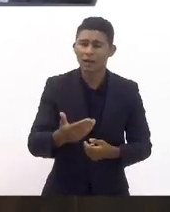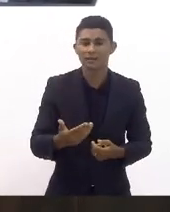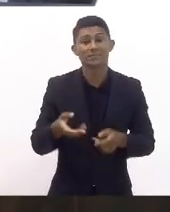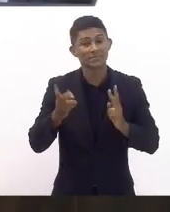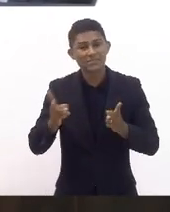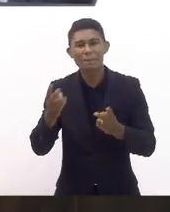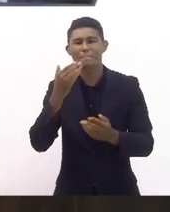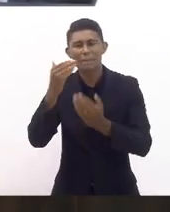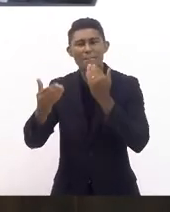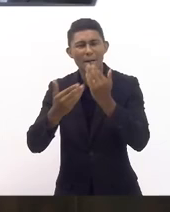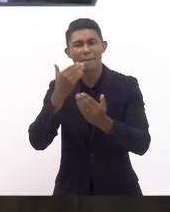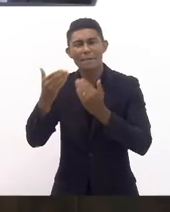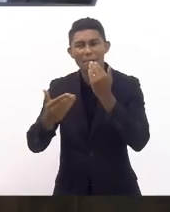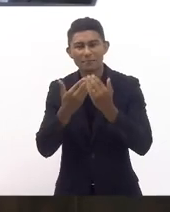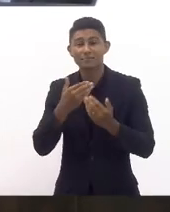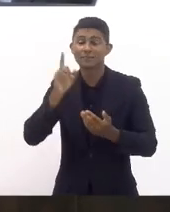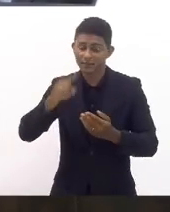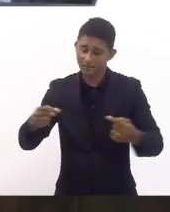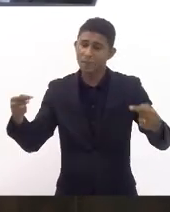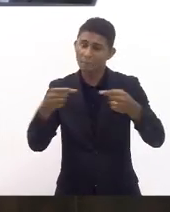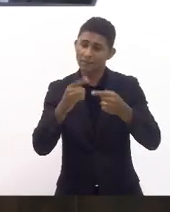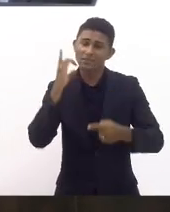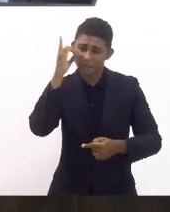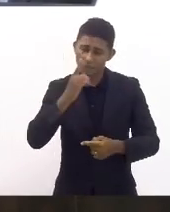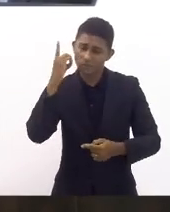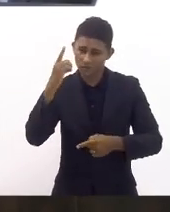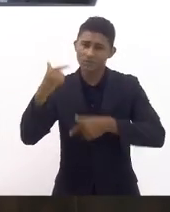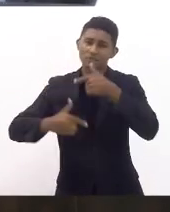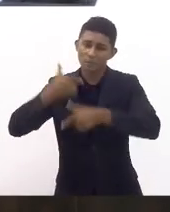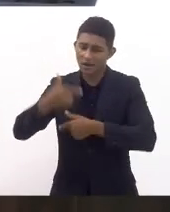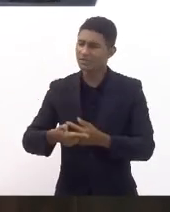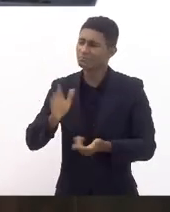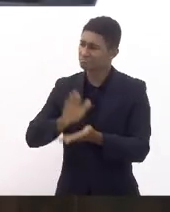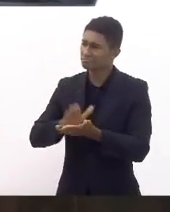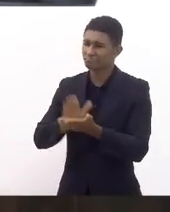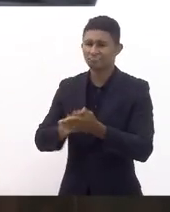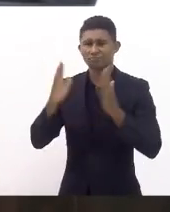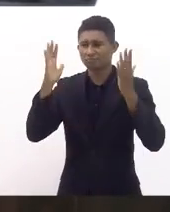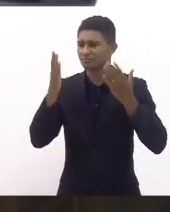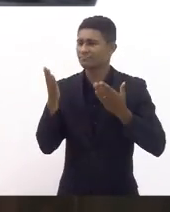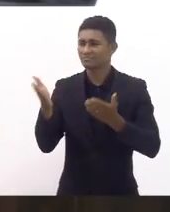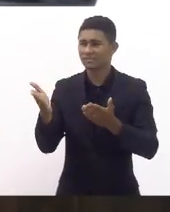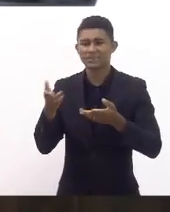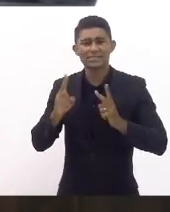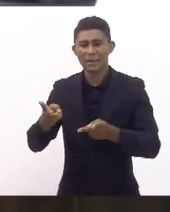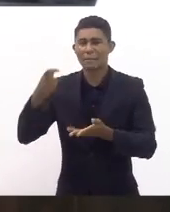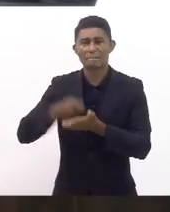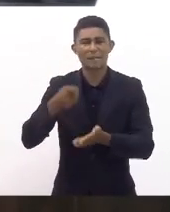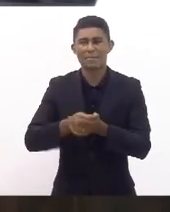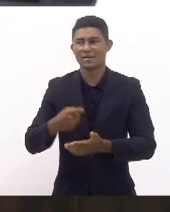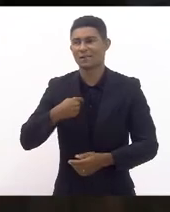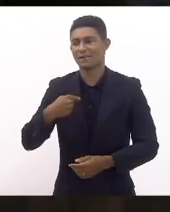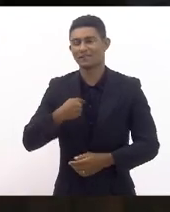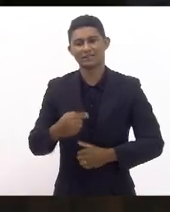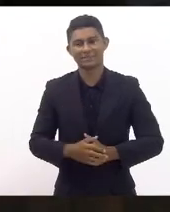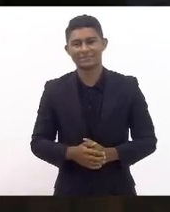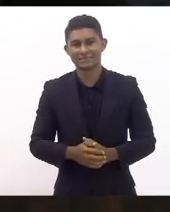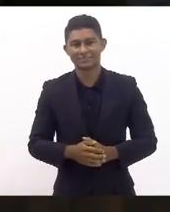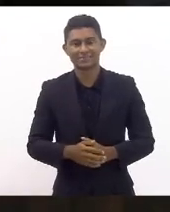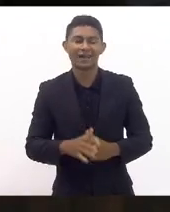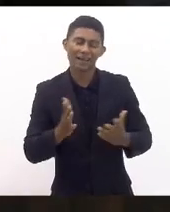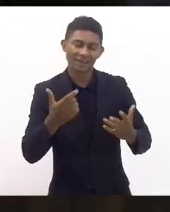está sempre lá. Então, esse é o papel do deputado, né? Então, parabéns por me cobrar o tempo todo. Para mim, é uma